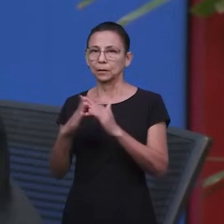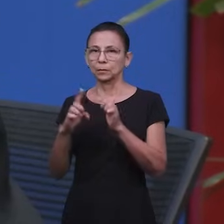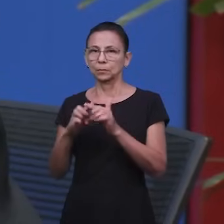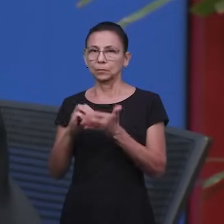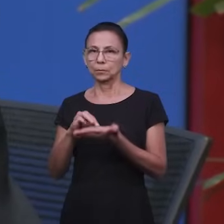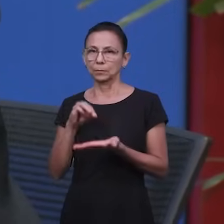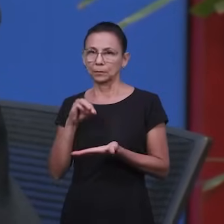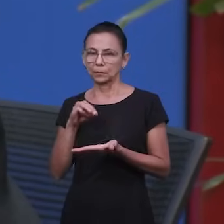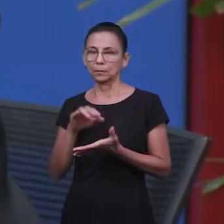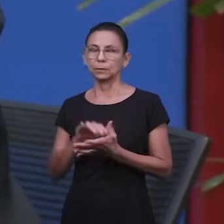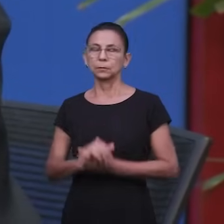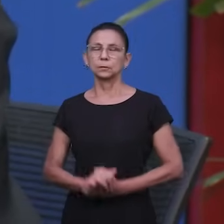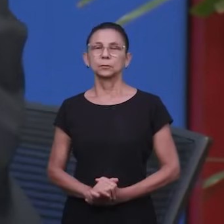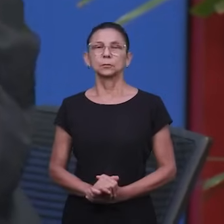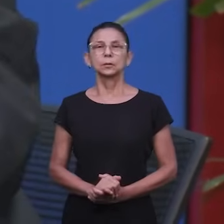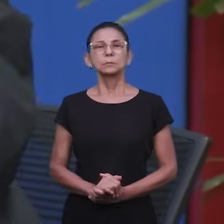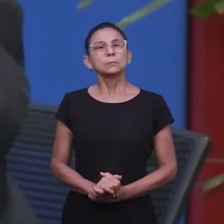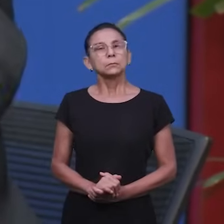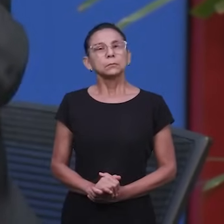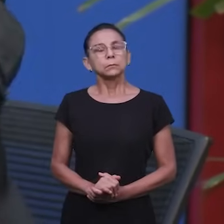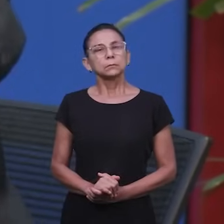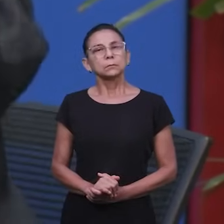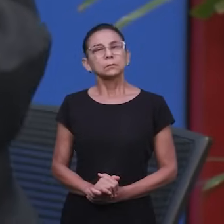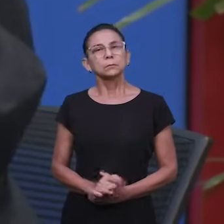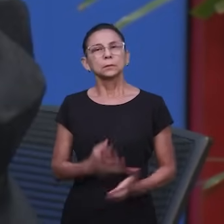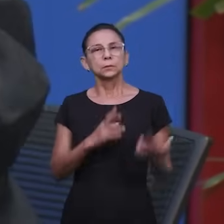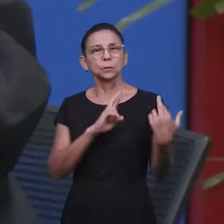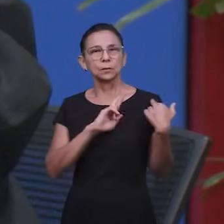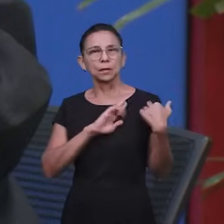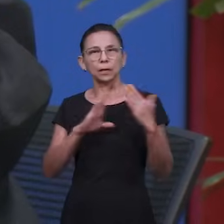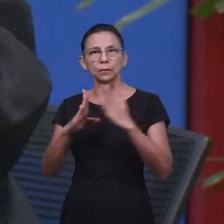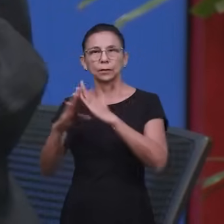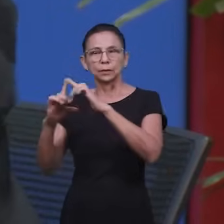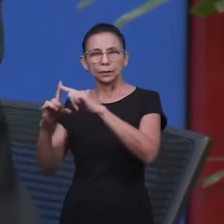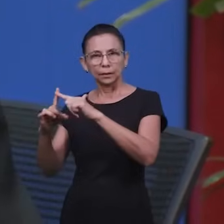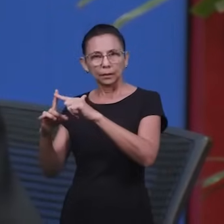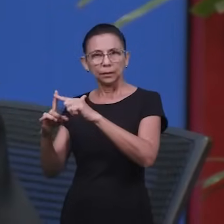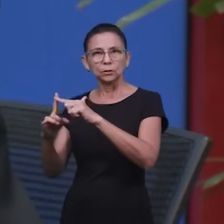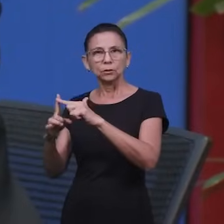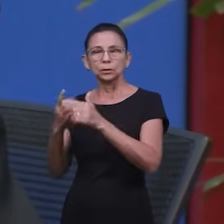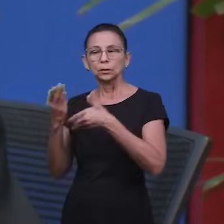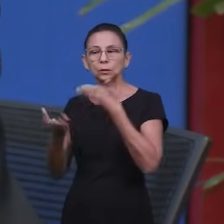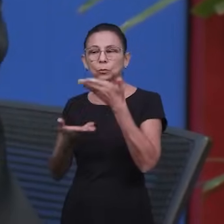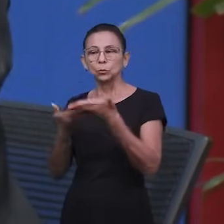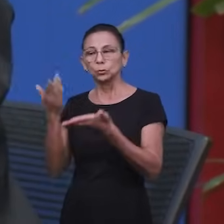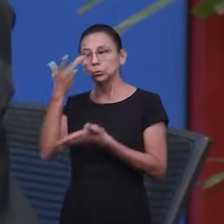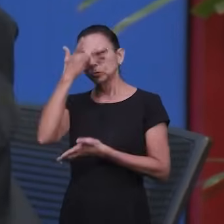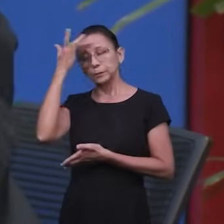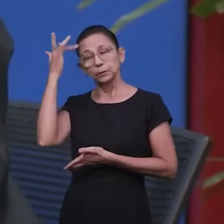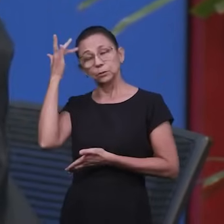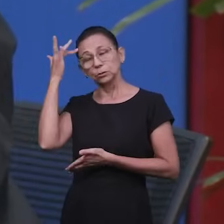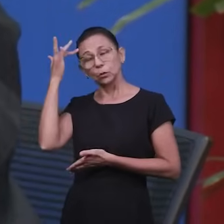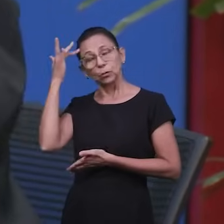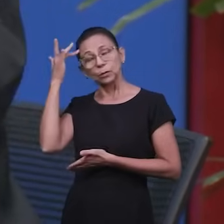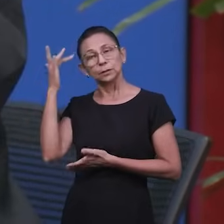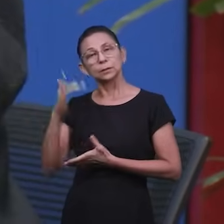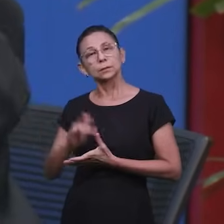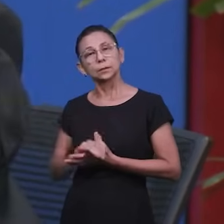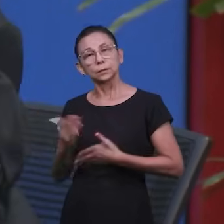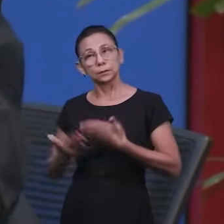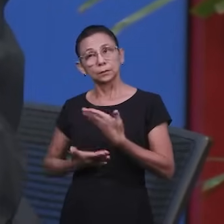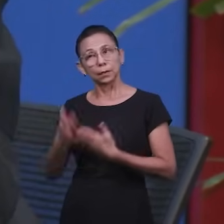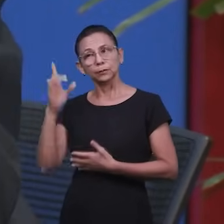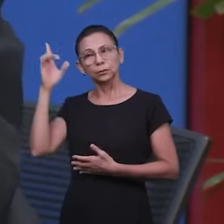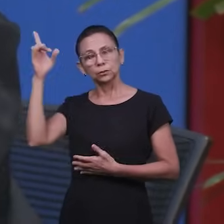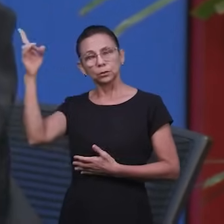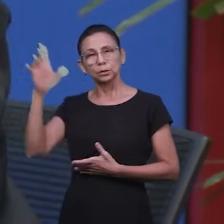ovelhas. Nós não temos a intenção que pessoas de outras igrejas venham para a nossa igreja. Se são bem cuidadas, os